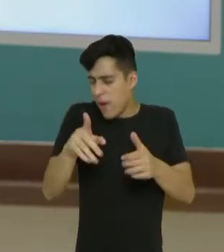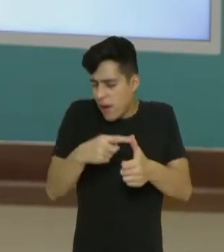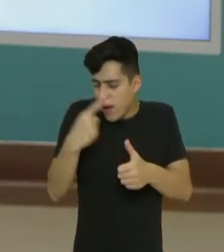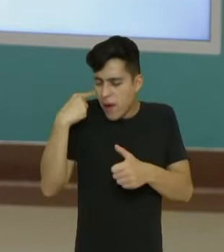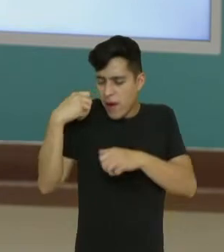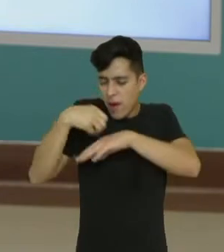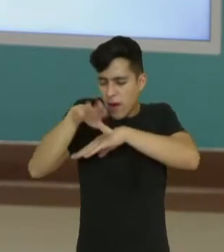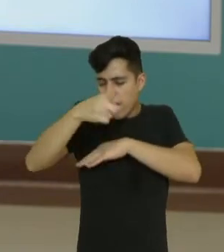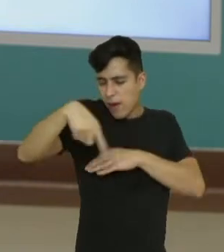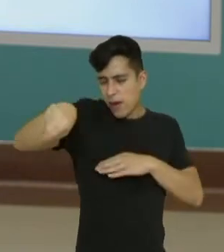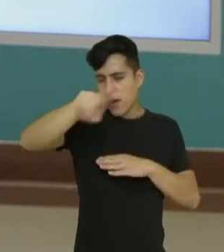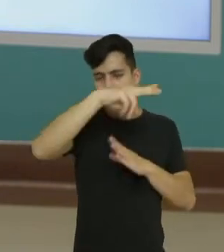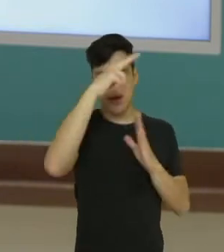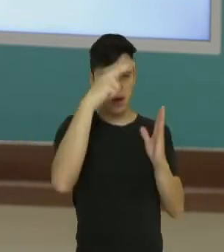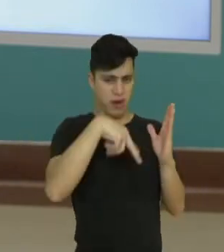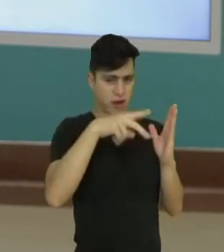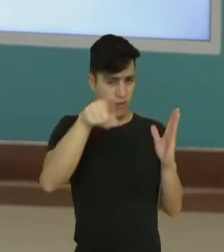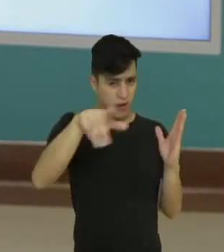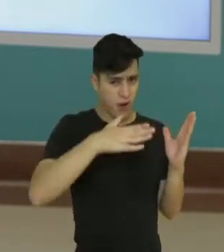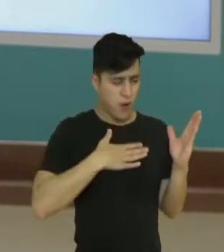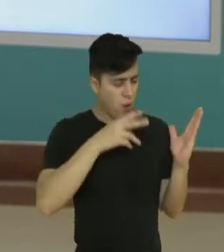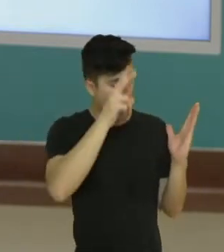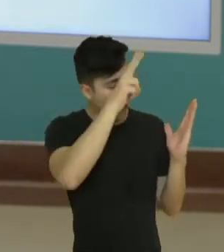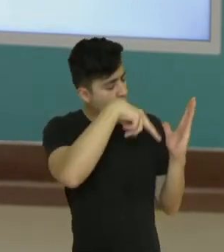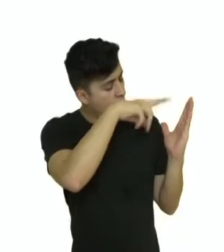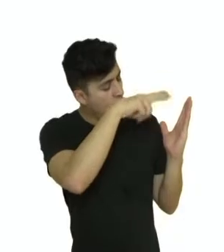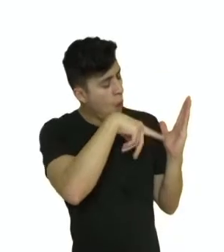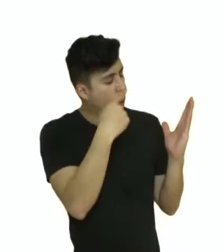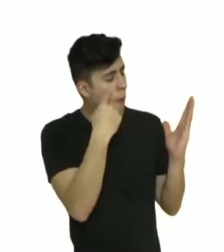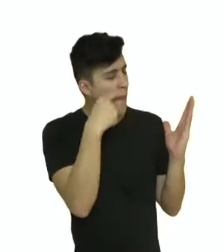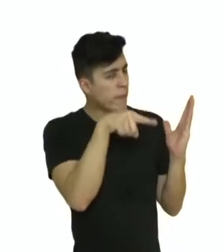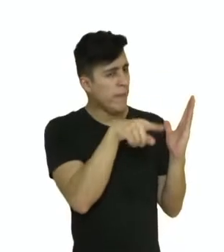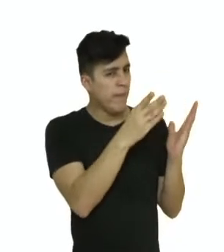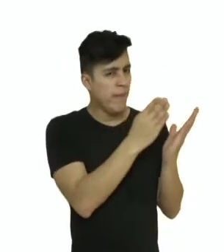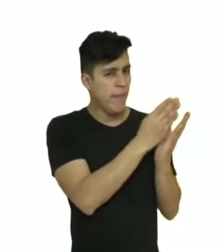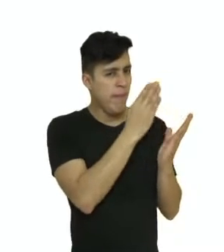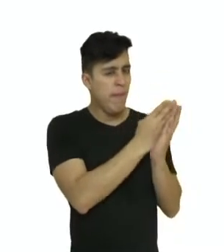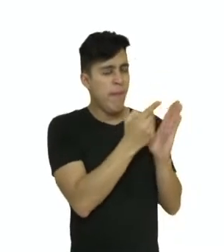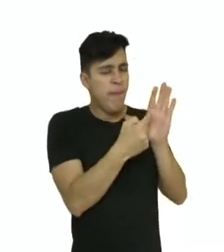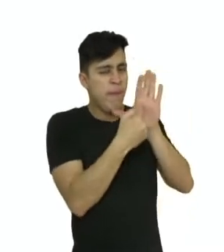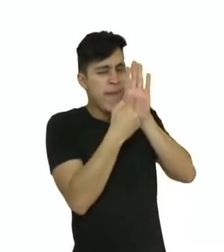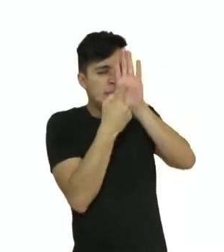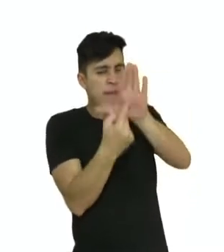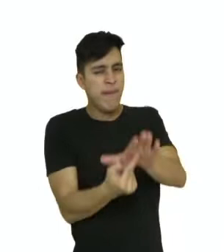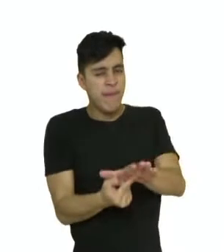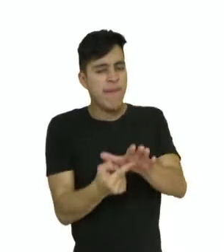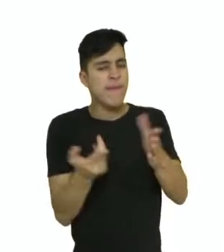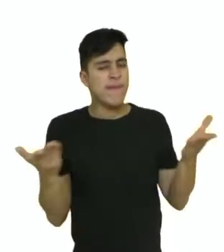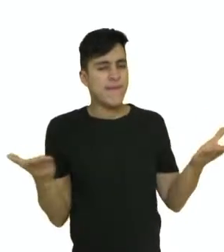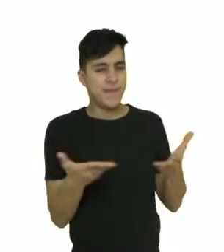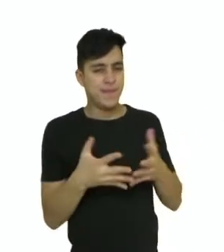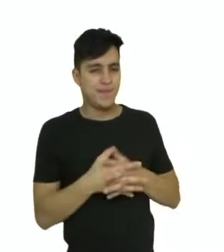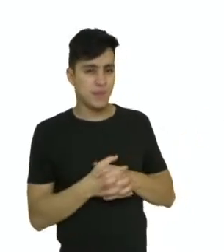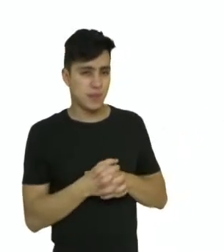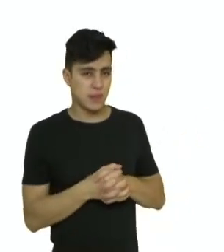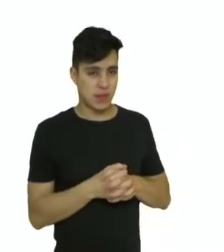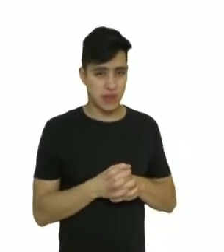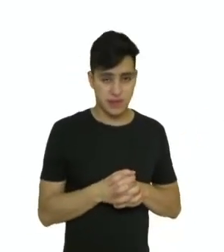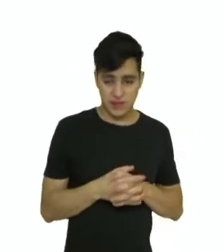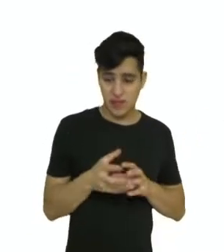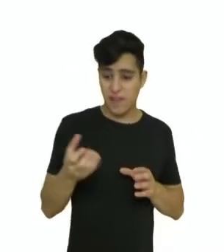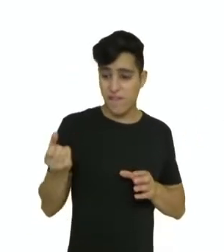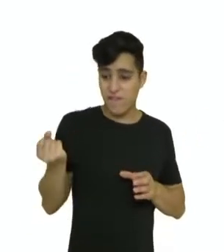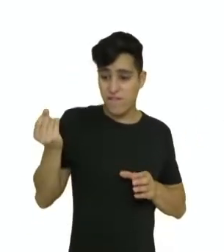uma sugestão de leitura. Você gosta de ler? Dê uma olhada naquele livro que eu vou mostrar para você. Viagem ao Centro